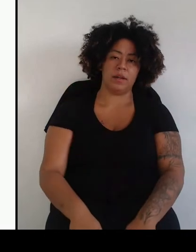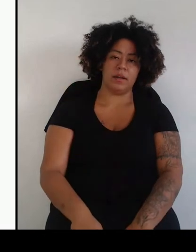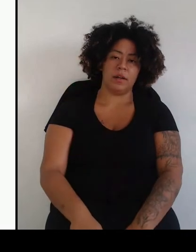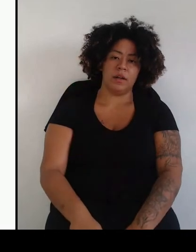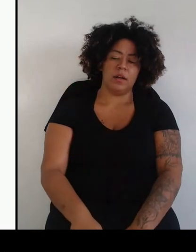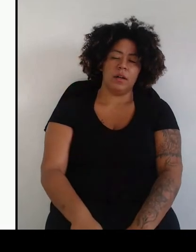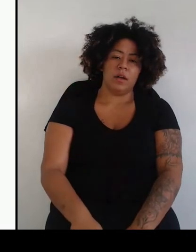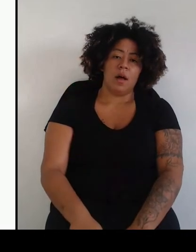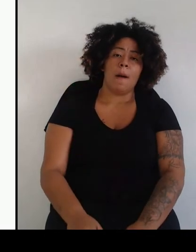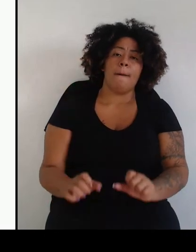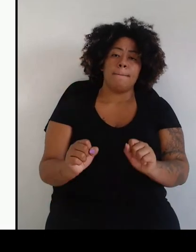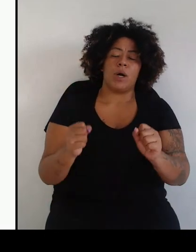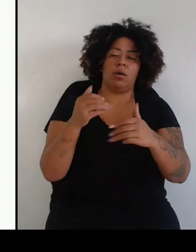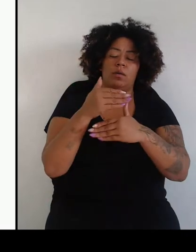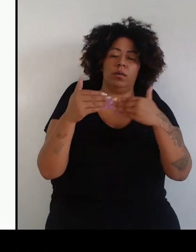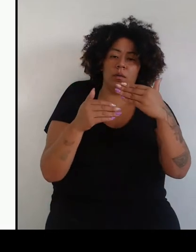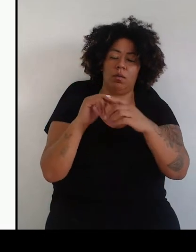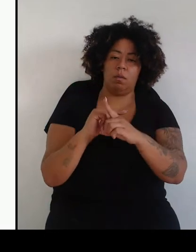favor